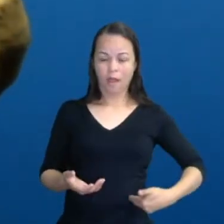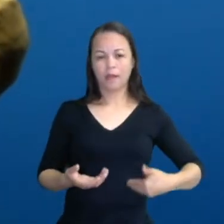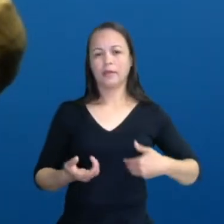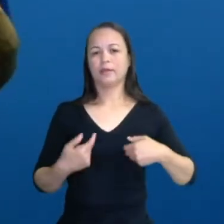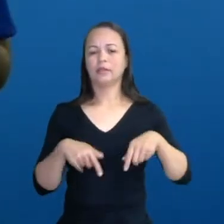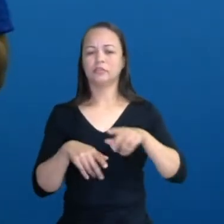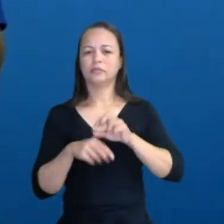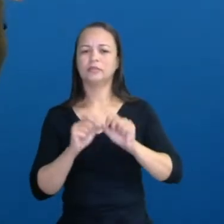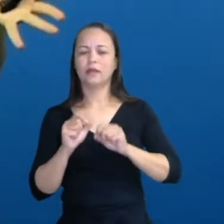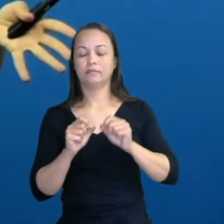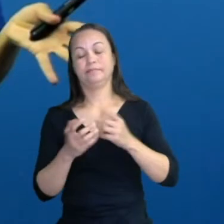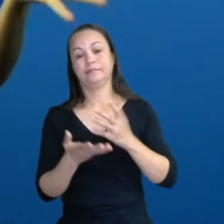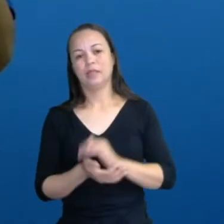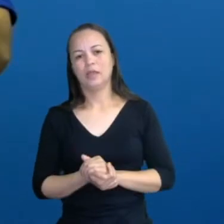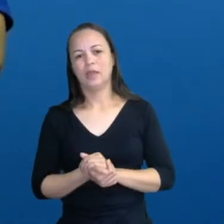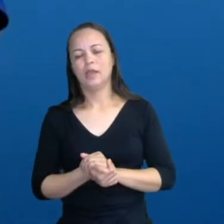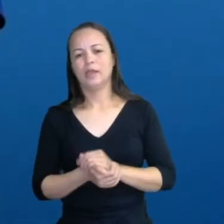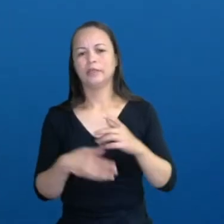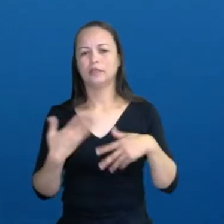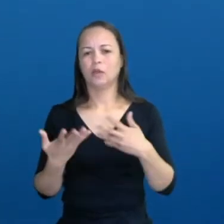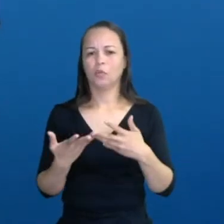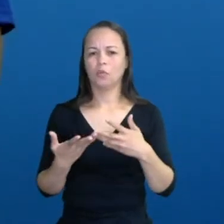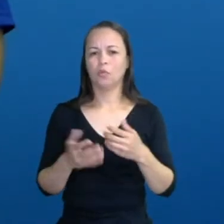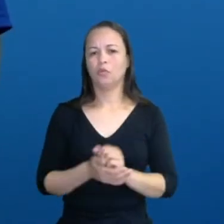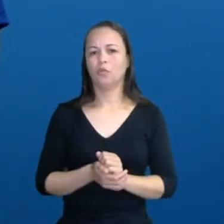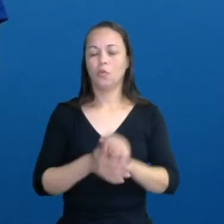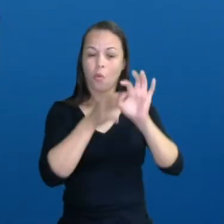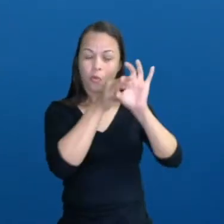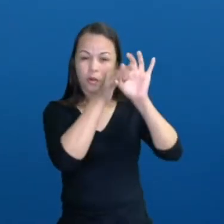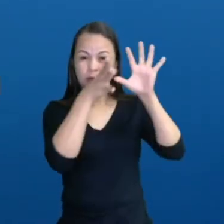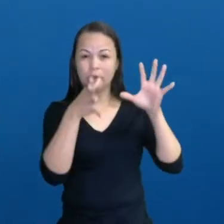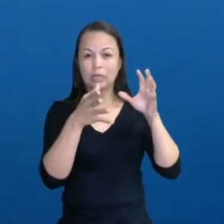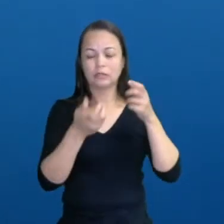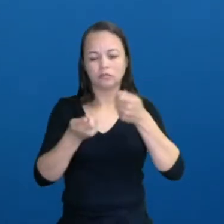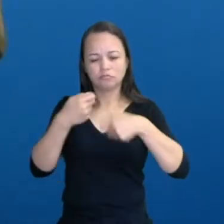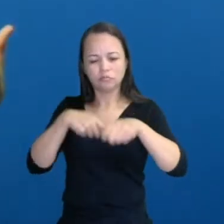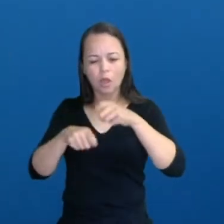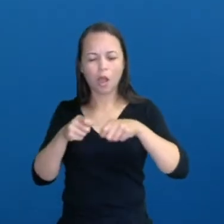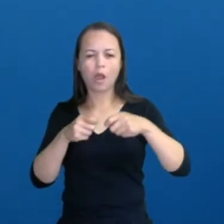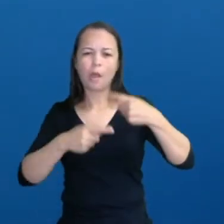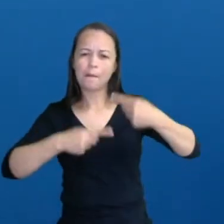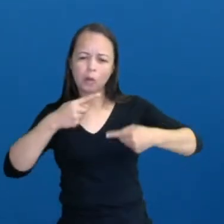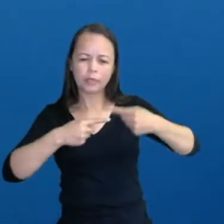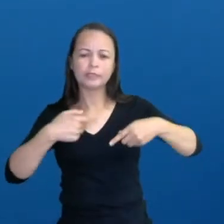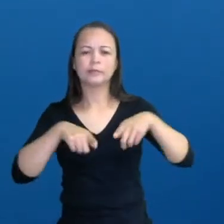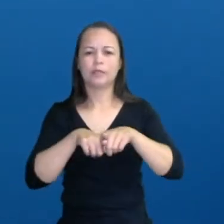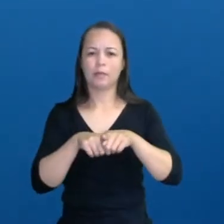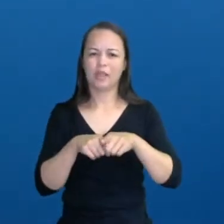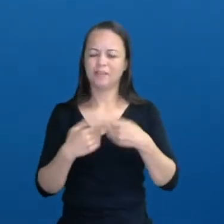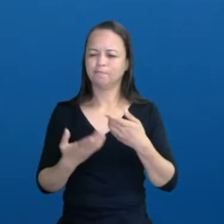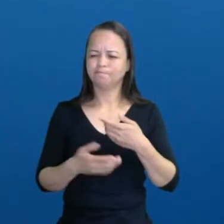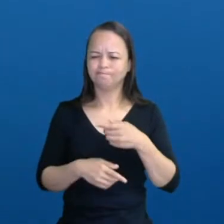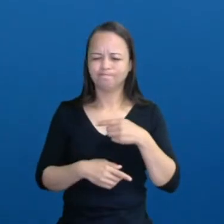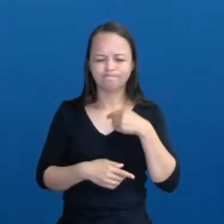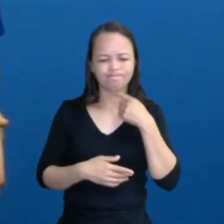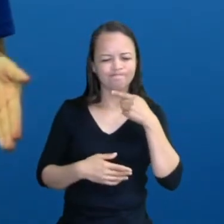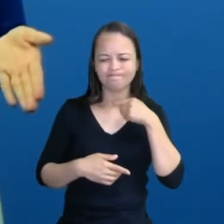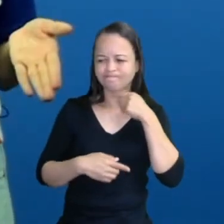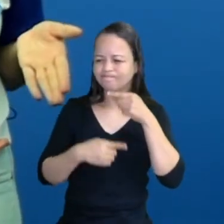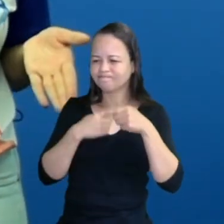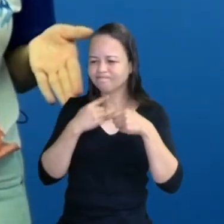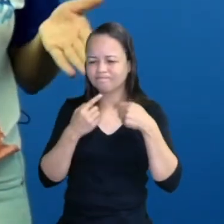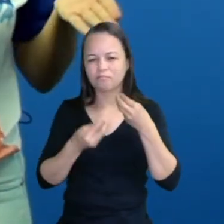movimento liberal, tanto do ponto de vista político, social ou econômico, ele começa a partir da insatisfação,